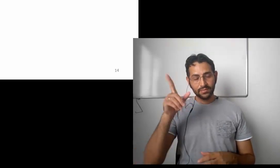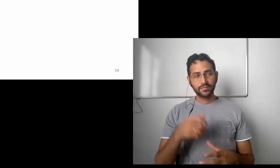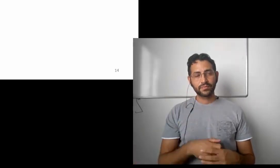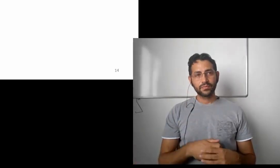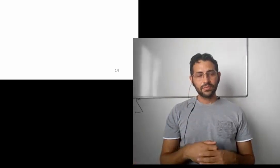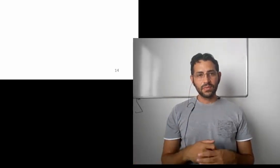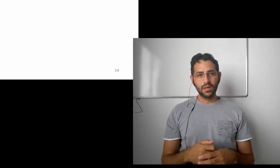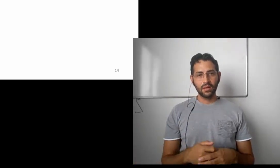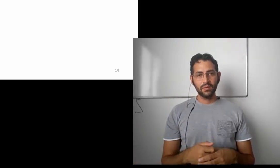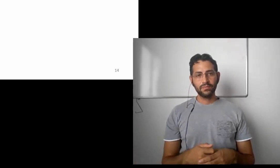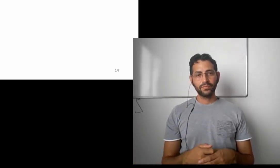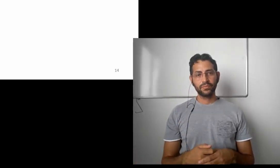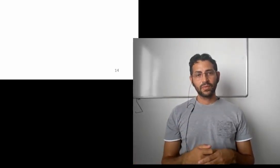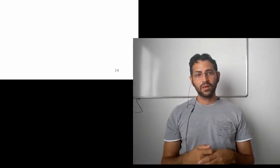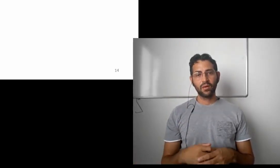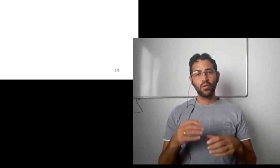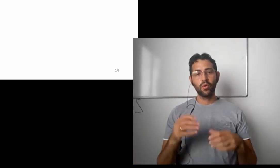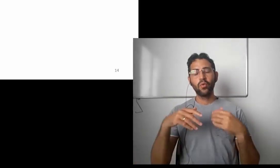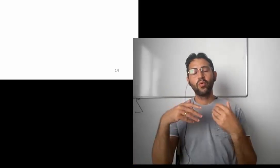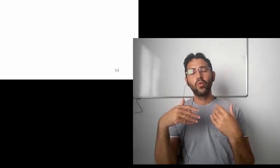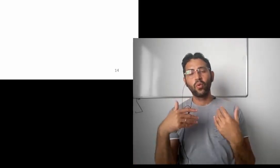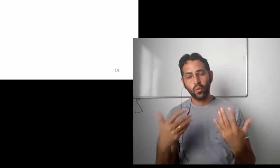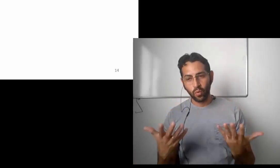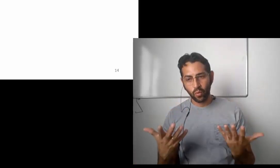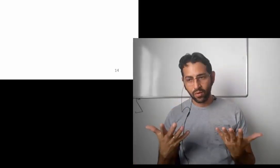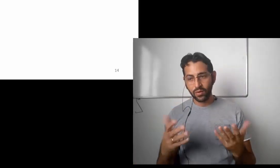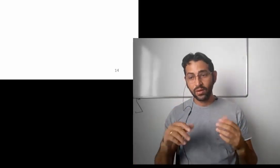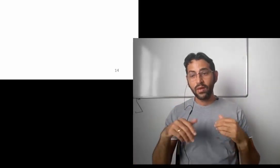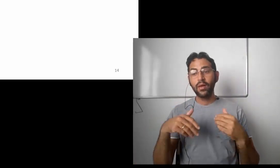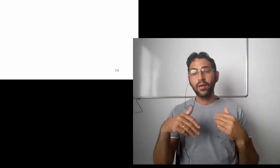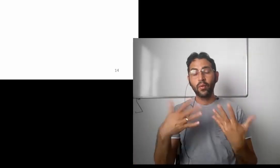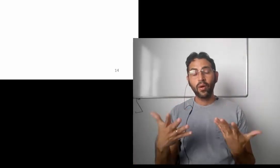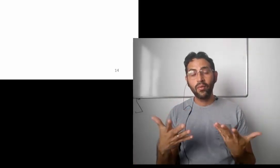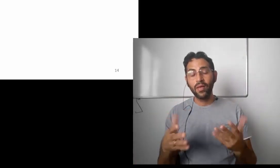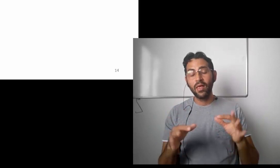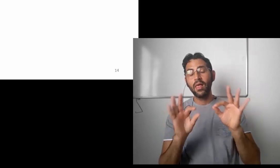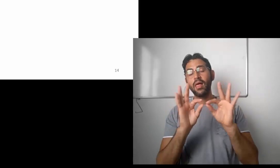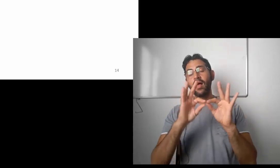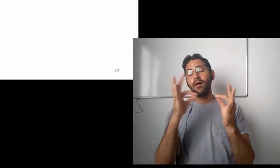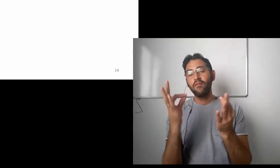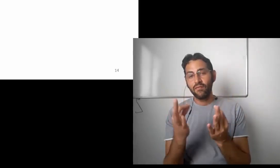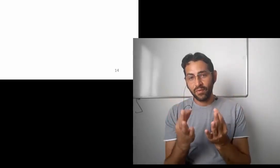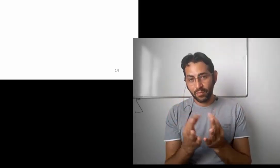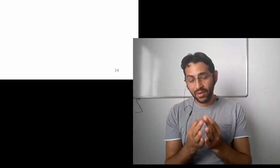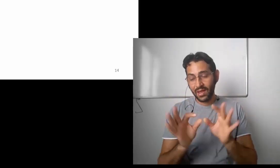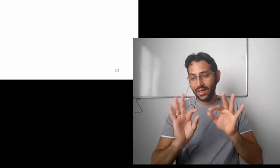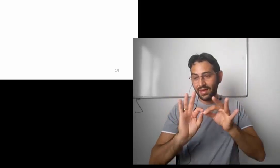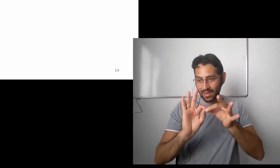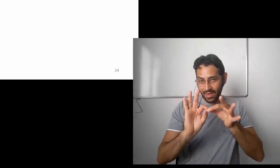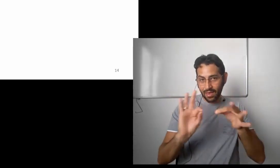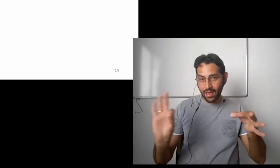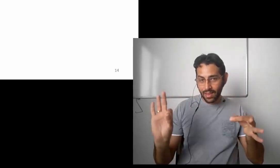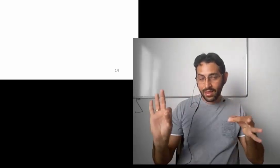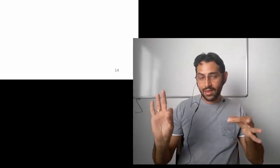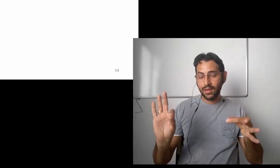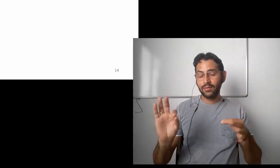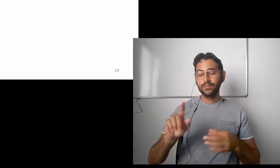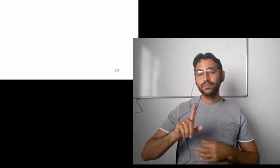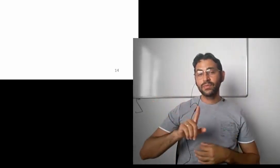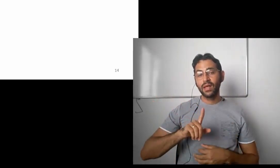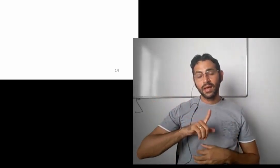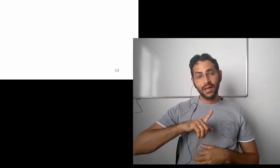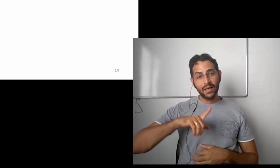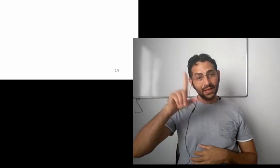14. Diz assim, ele quer saber a família e o período ocupado pelo elemento, cujo número atômico são fornecidos abaixo. Então ele mostra